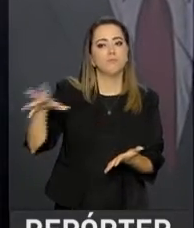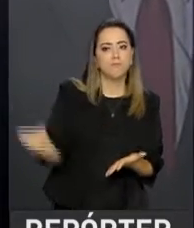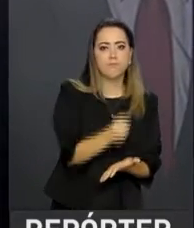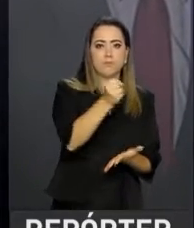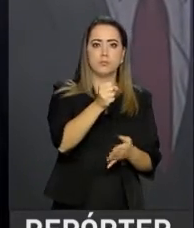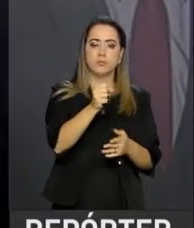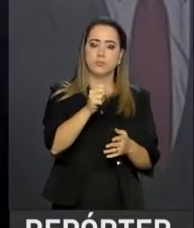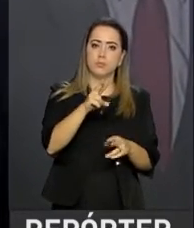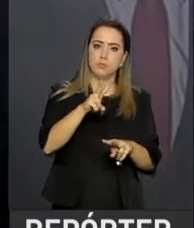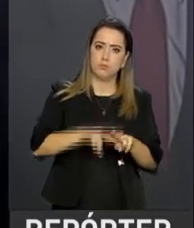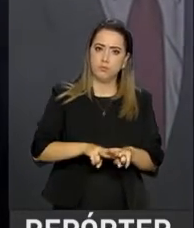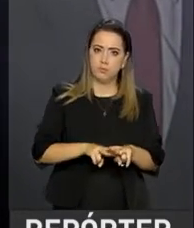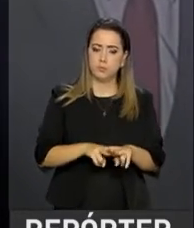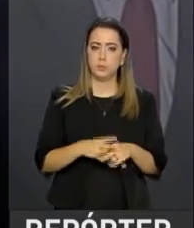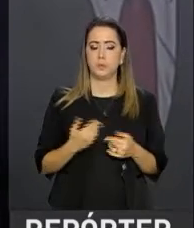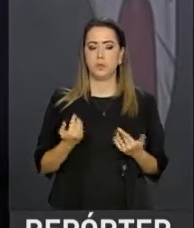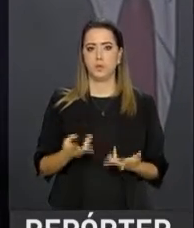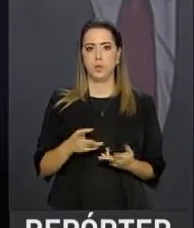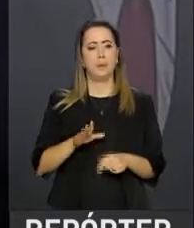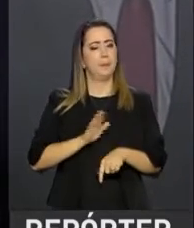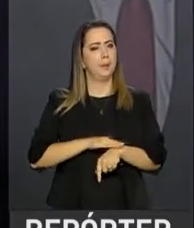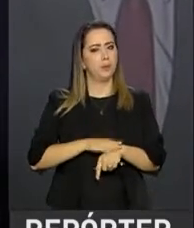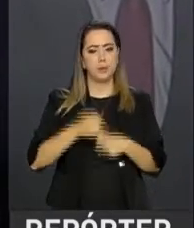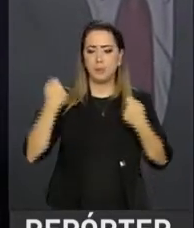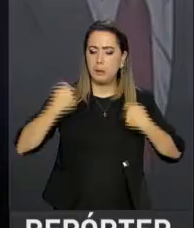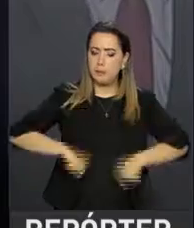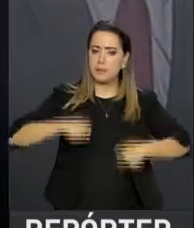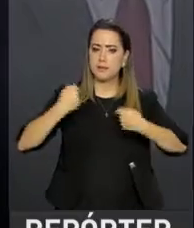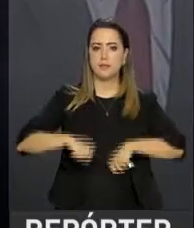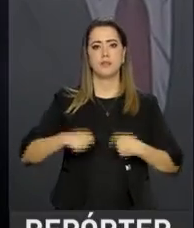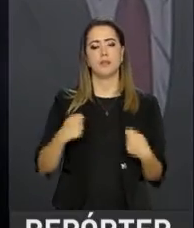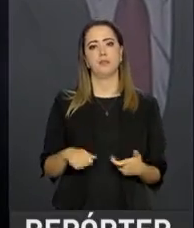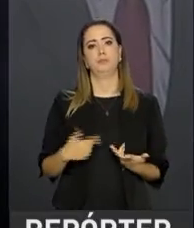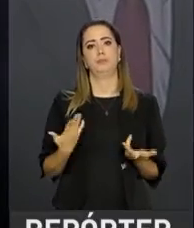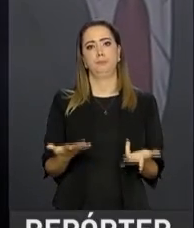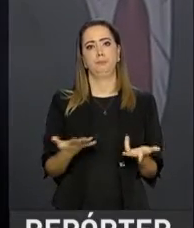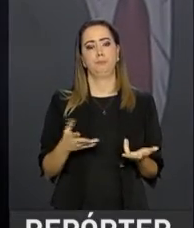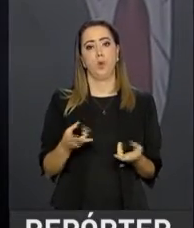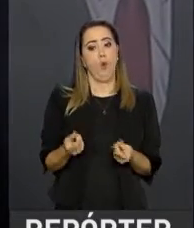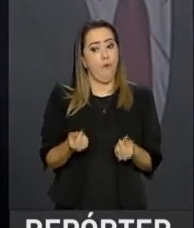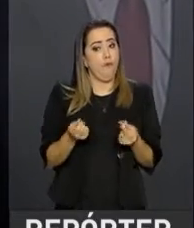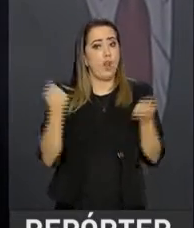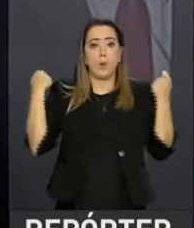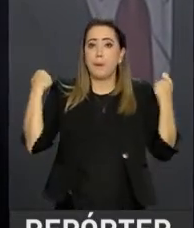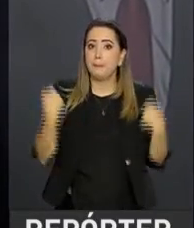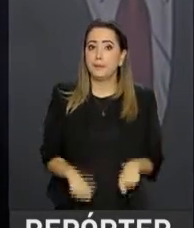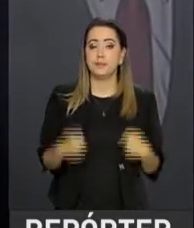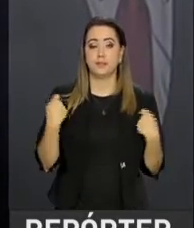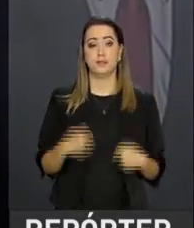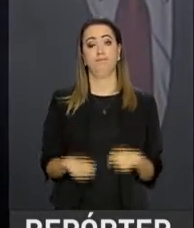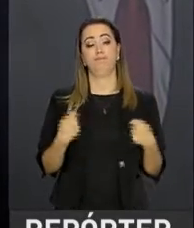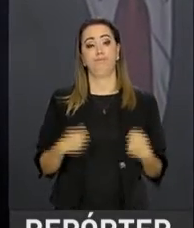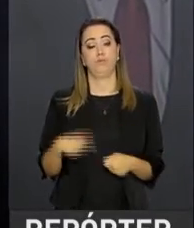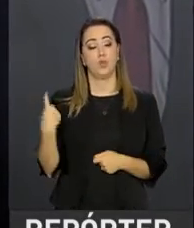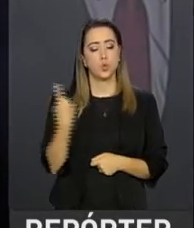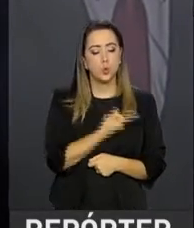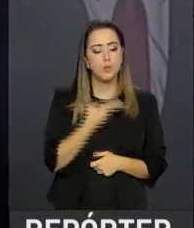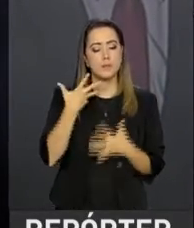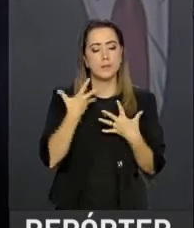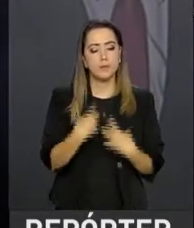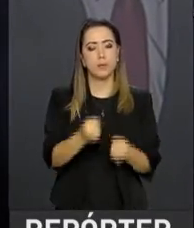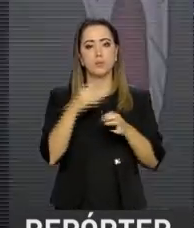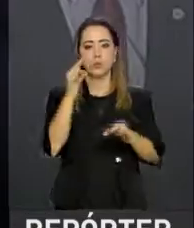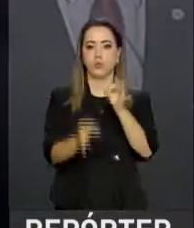crime. Pelo tempo que for necessário e ao custo que for necessário, mas nós vamos